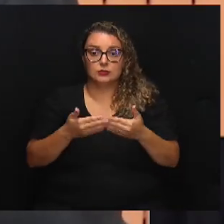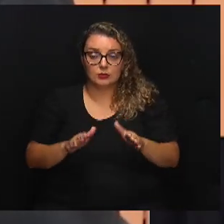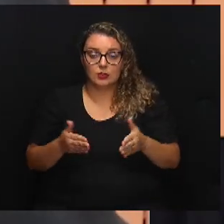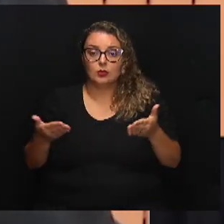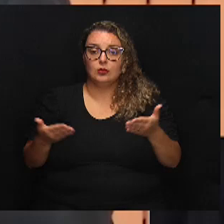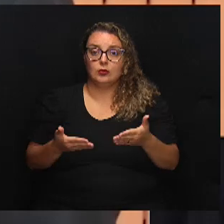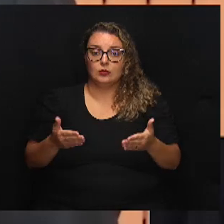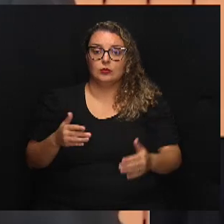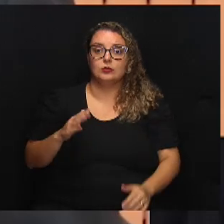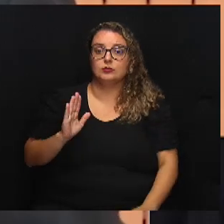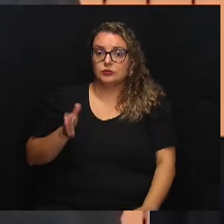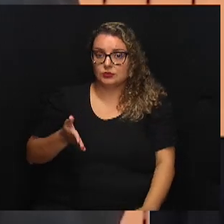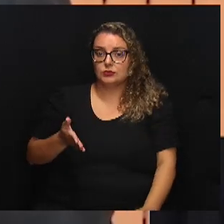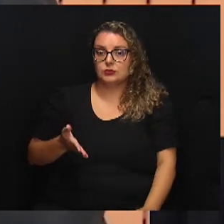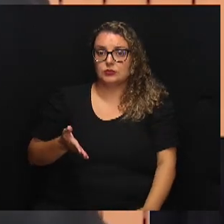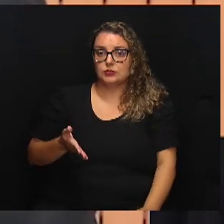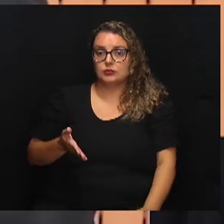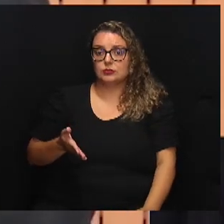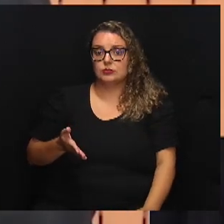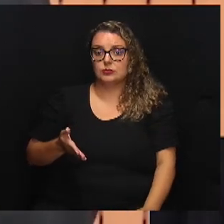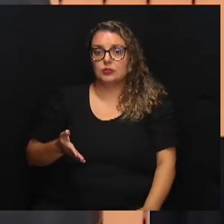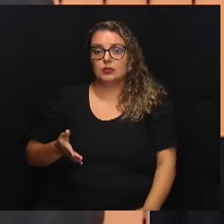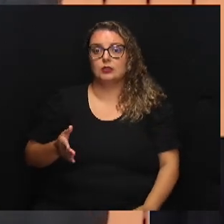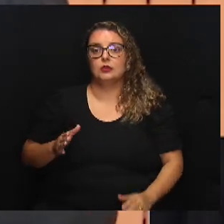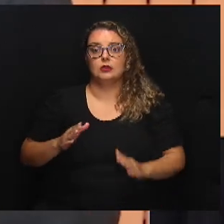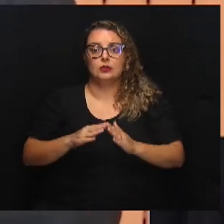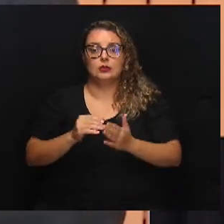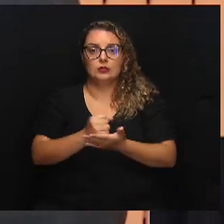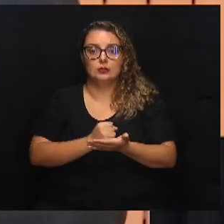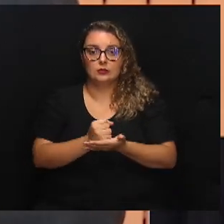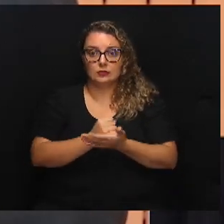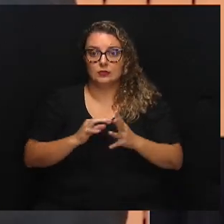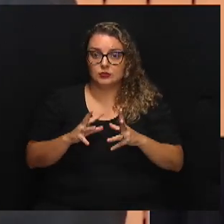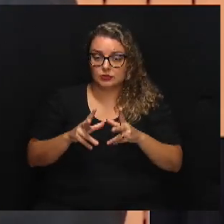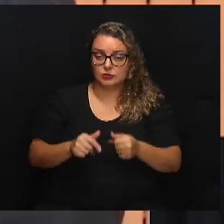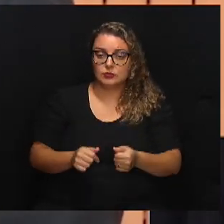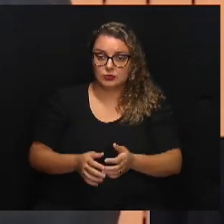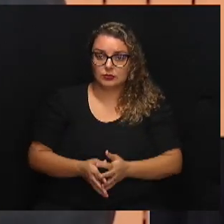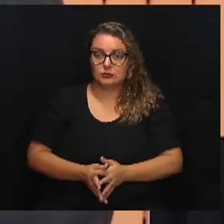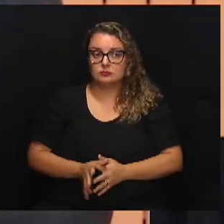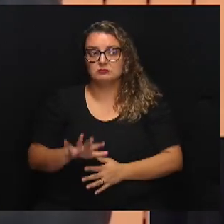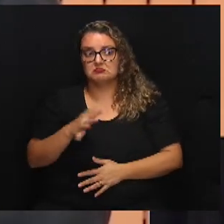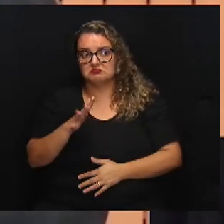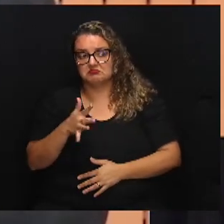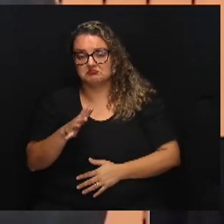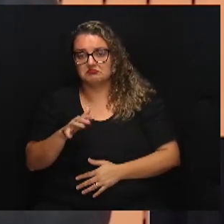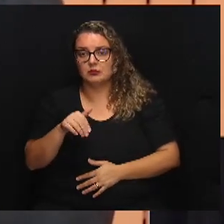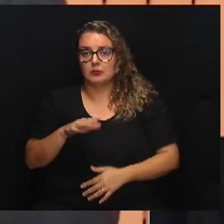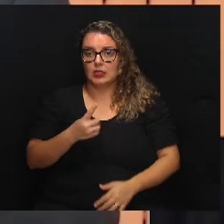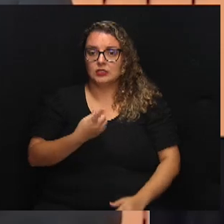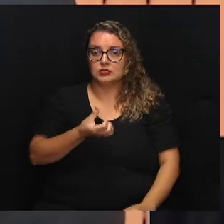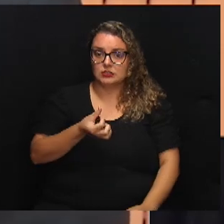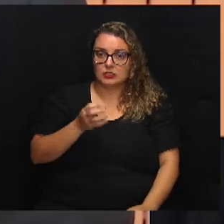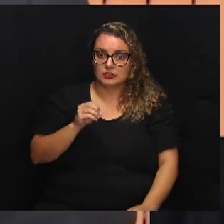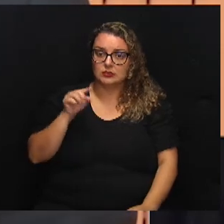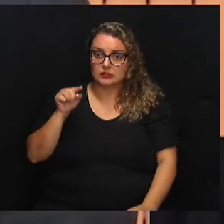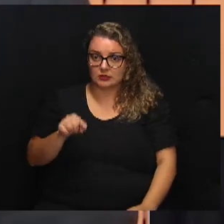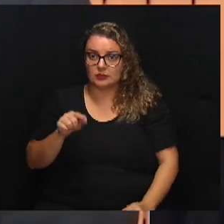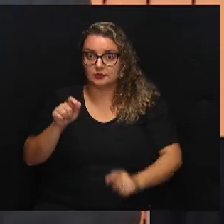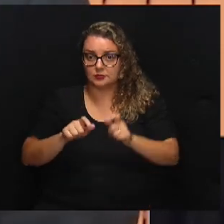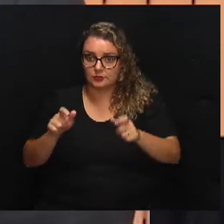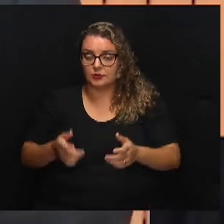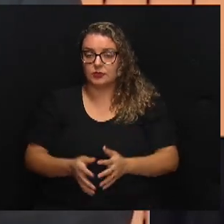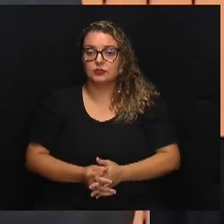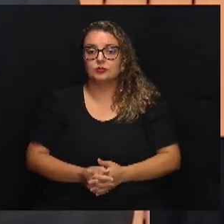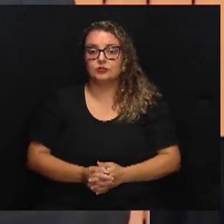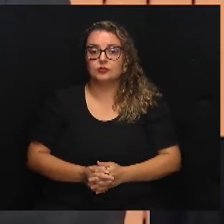nós já passou pela farmácia de todos mais ou menos mais de 160 mil pessoas.